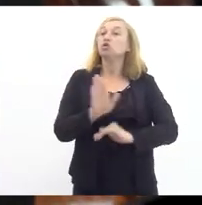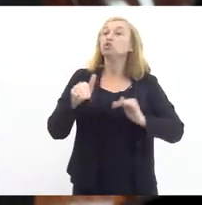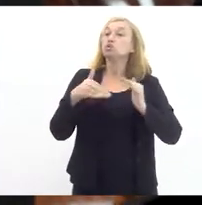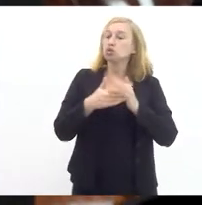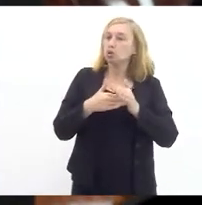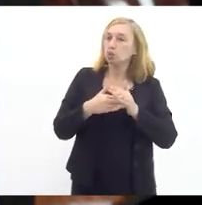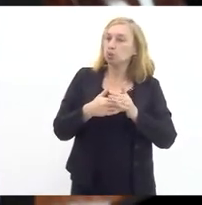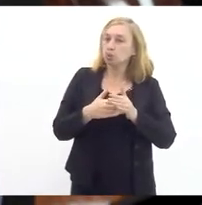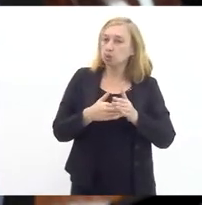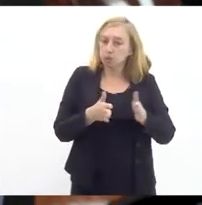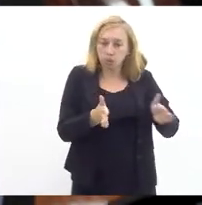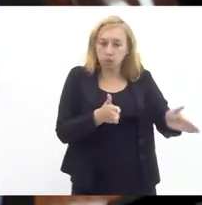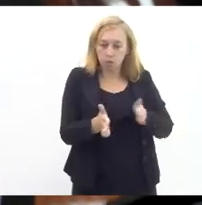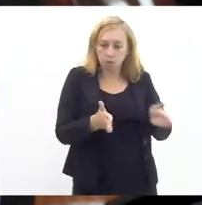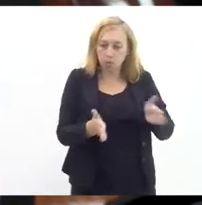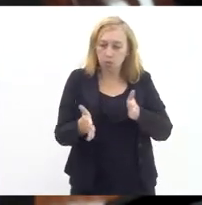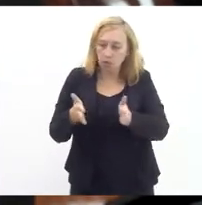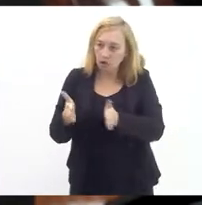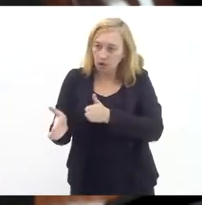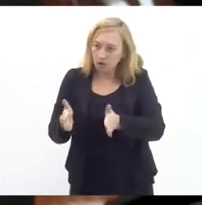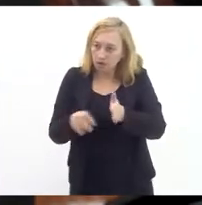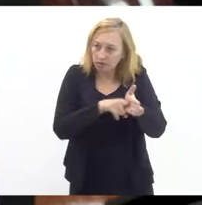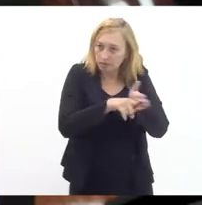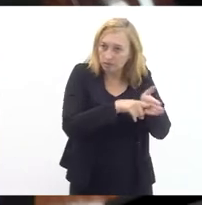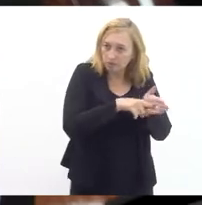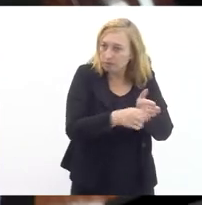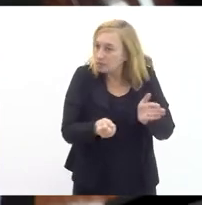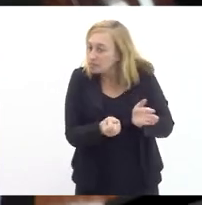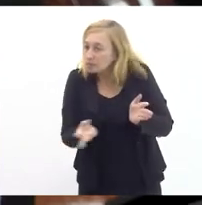todas as etapas de fiscalização que são feitas, o quantitativo,